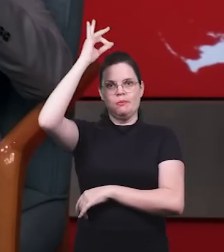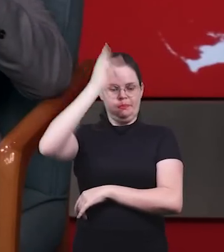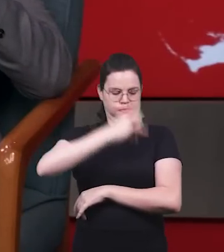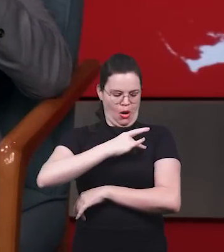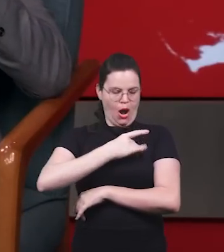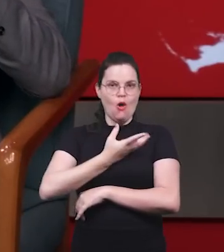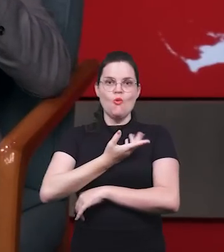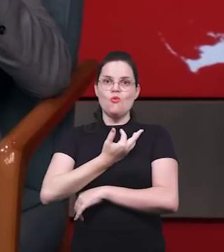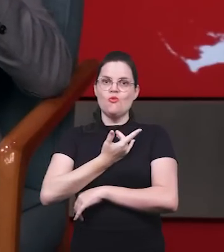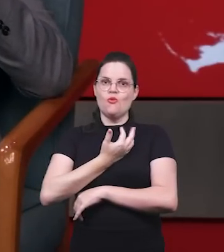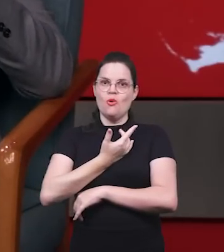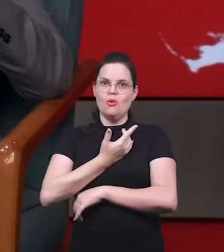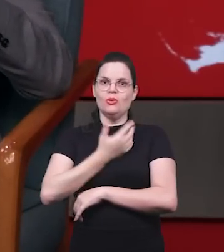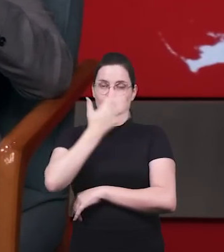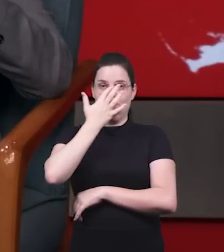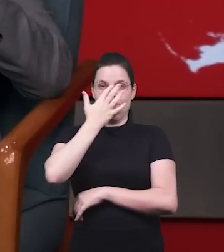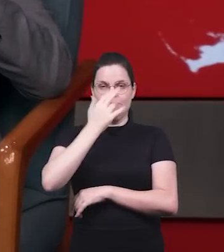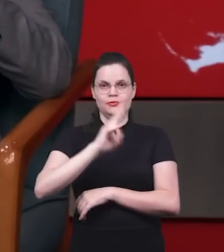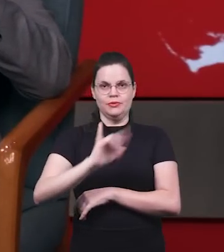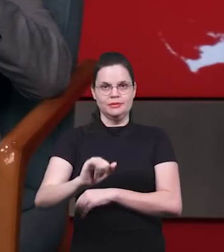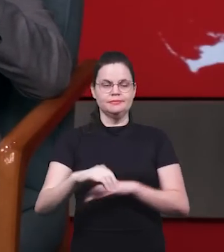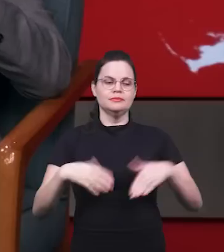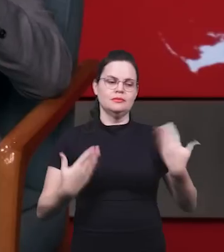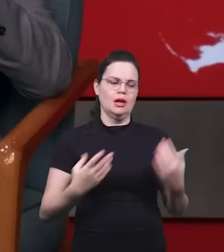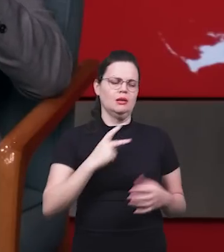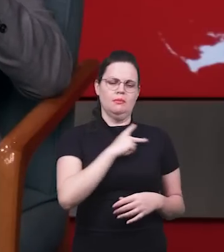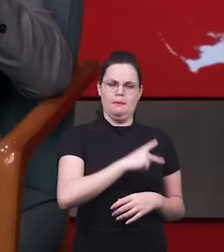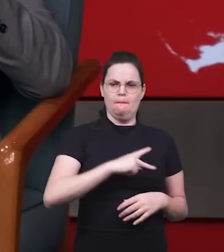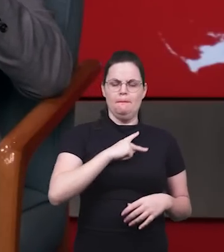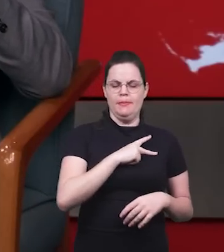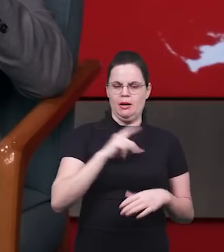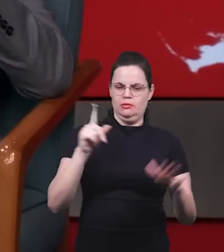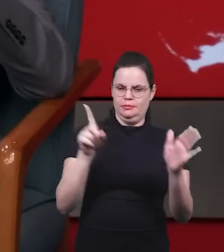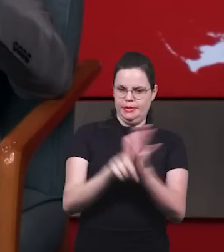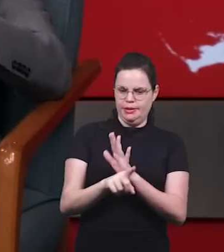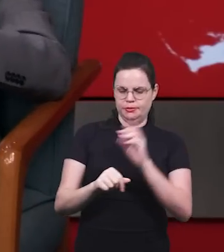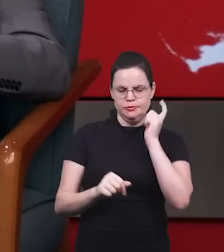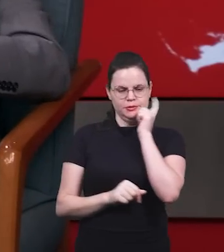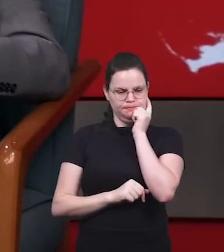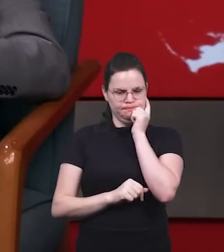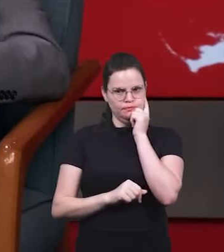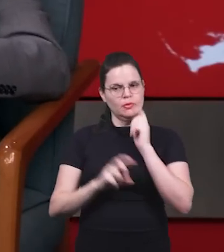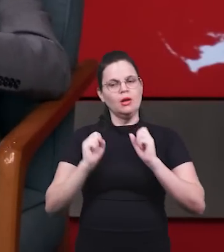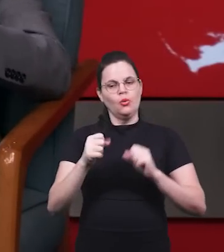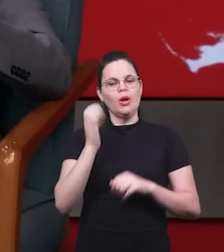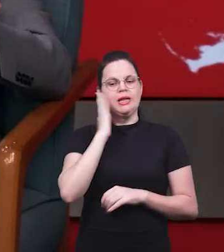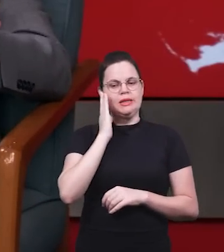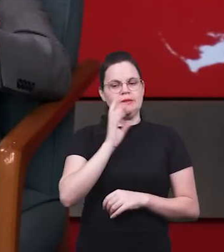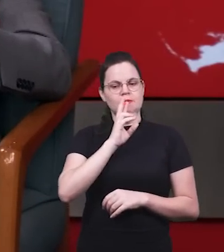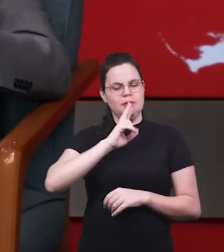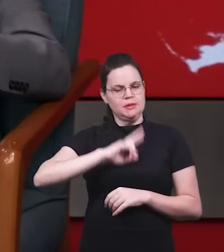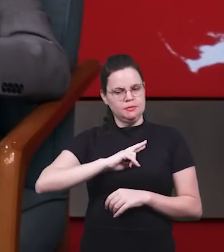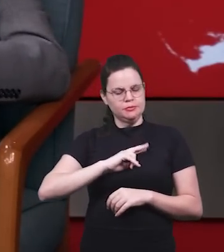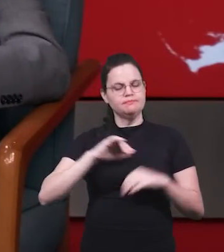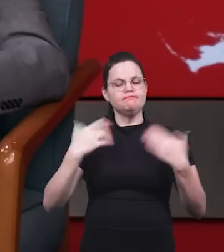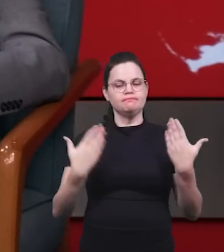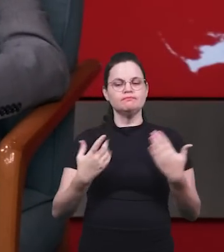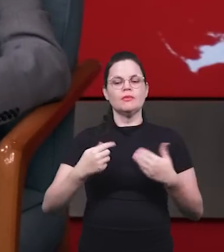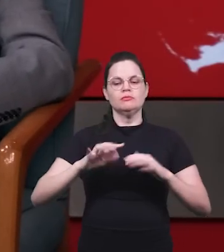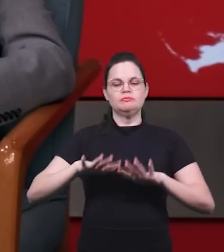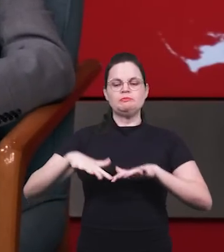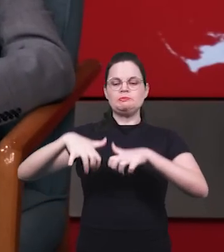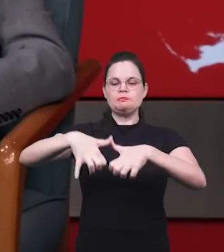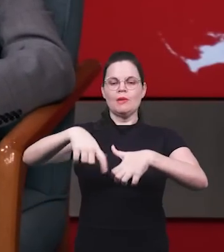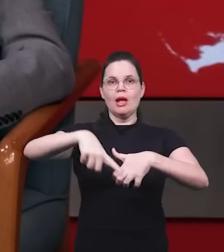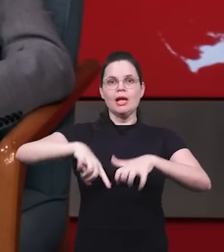Paulo, então, depois de dar essa palavra, ora por eles com imposição de mãos